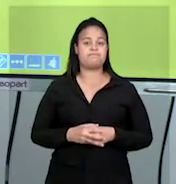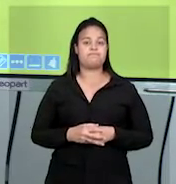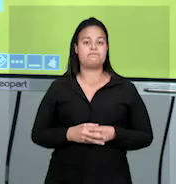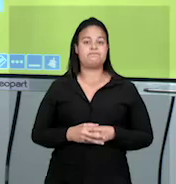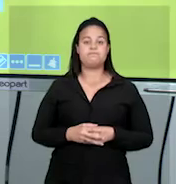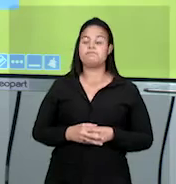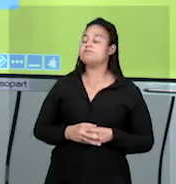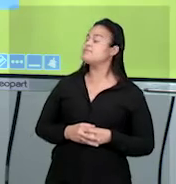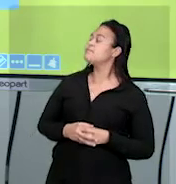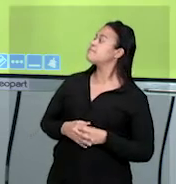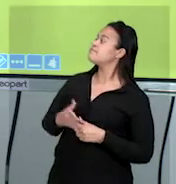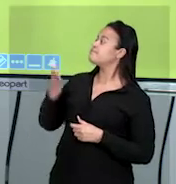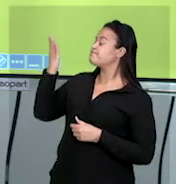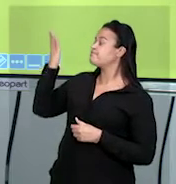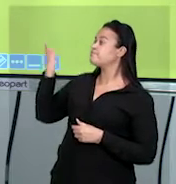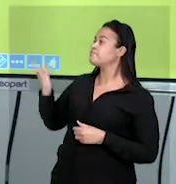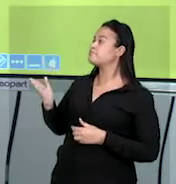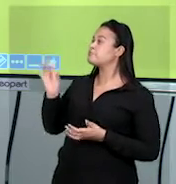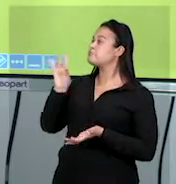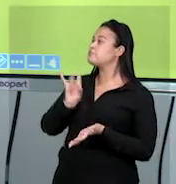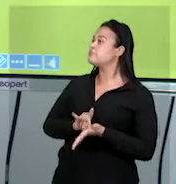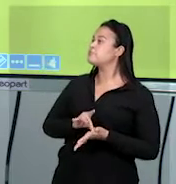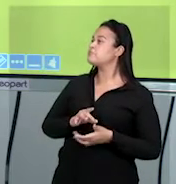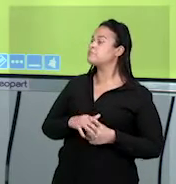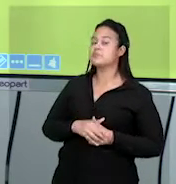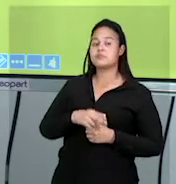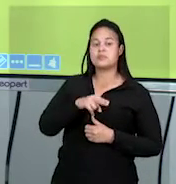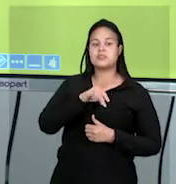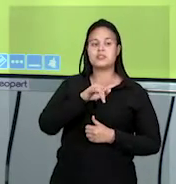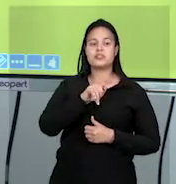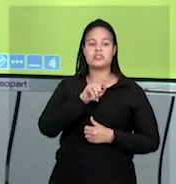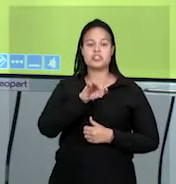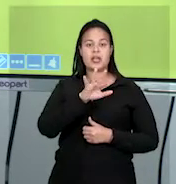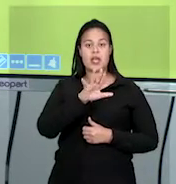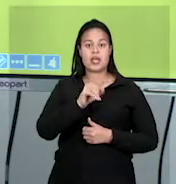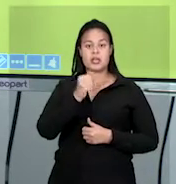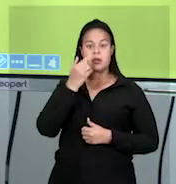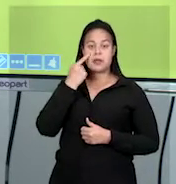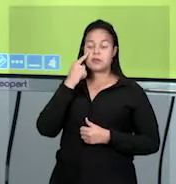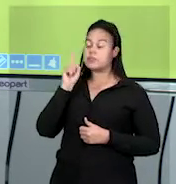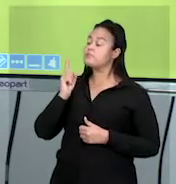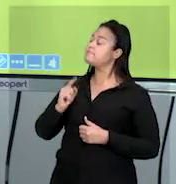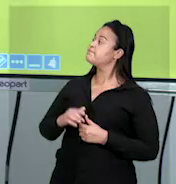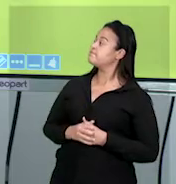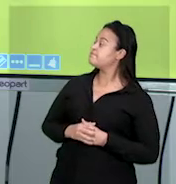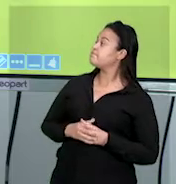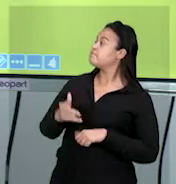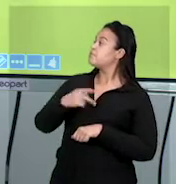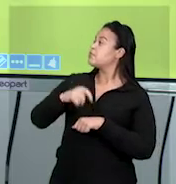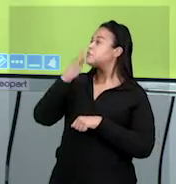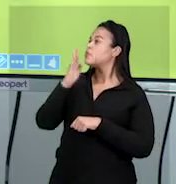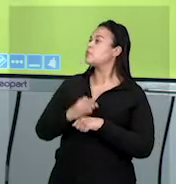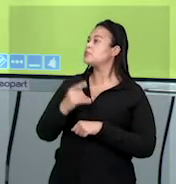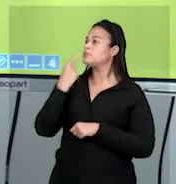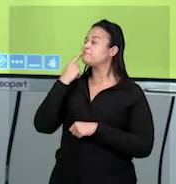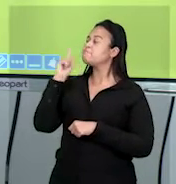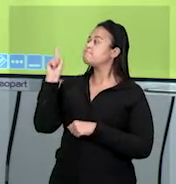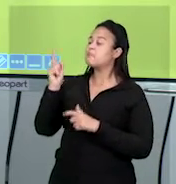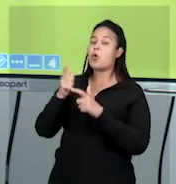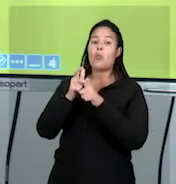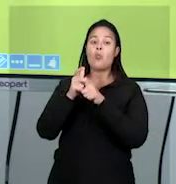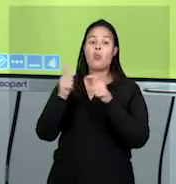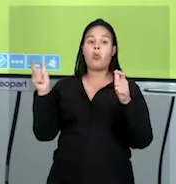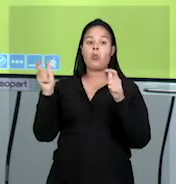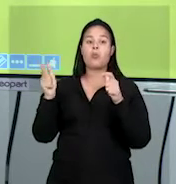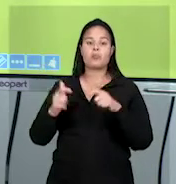Olha só ela originalmente. A Nigéria originalmente é isso aqui. E o Brasil é isso aqui. Ó. O Brasil é bem maior que a